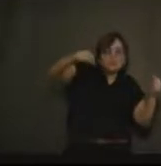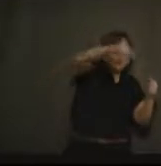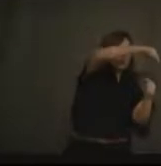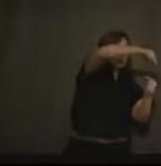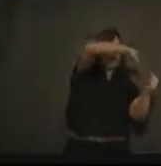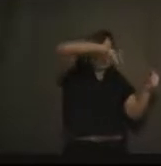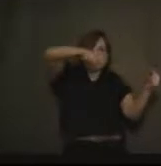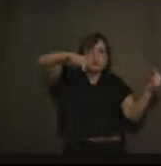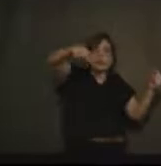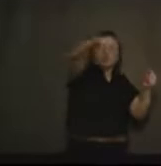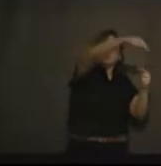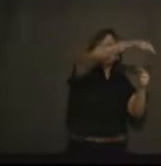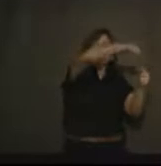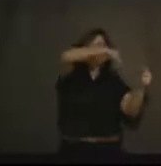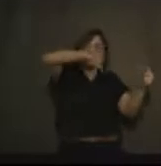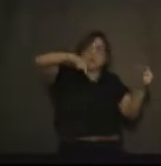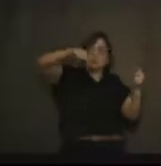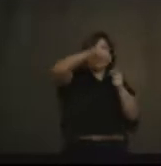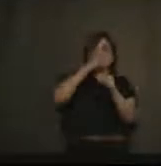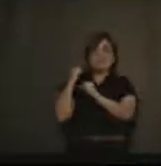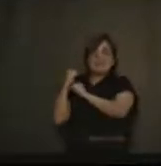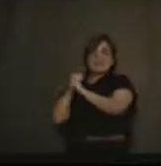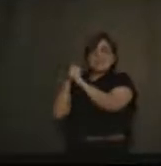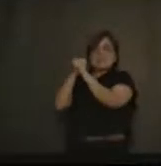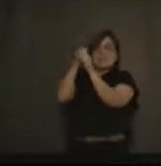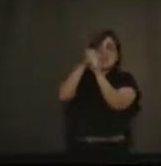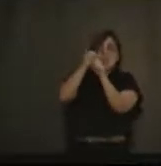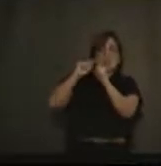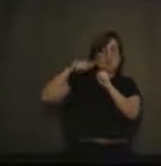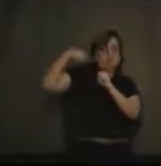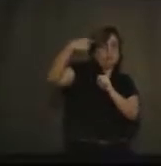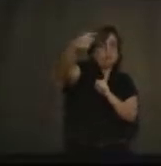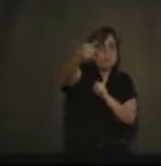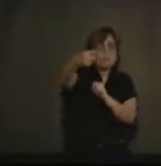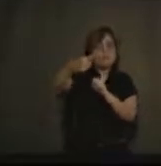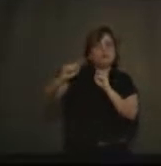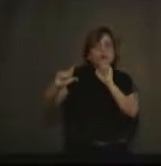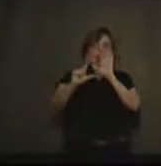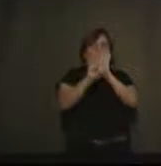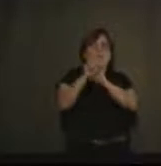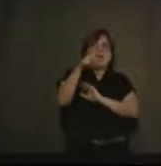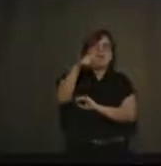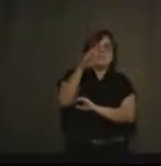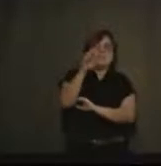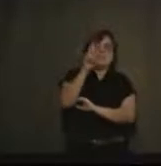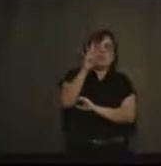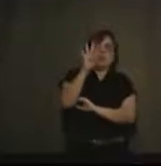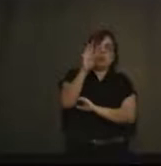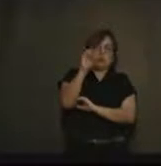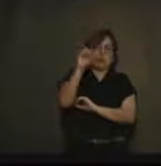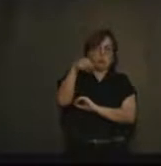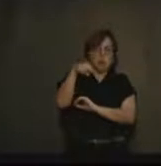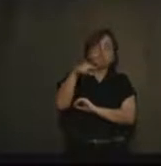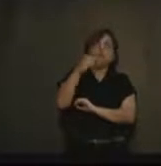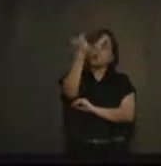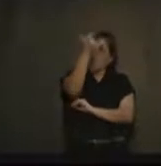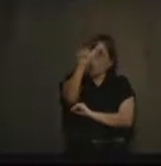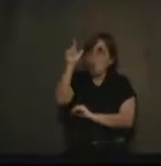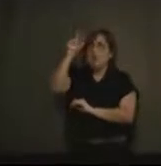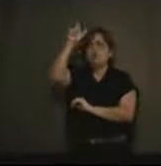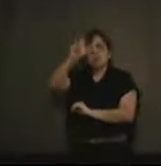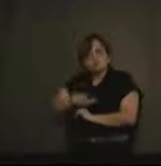Nos anos que se seguiram, nos séculos que se seguiram, décadas que se seguiram a Newton, vários grandes matemáticos